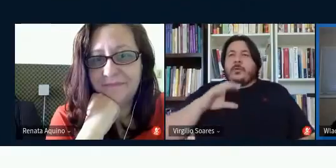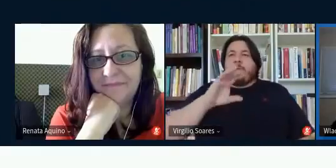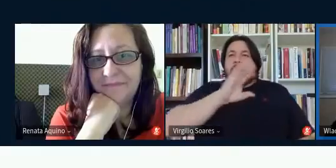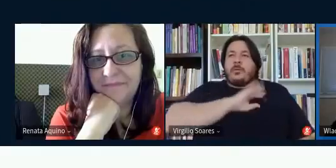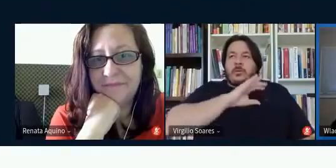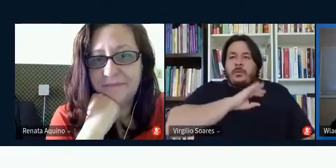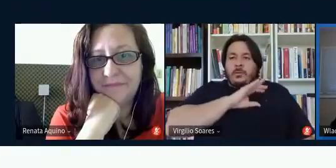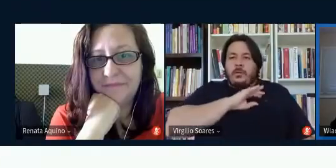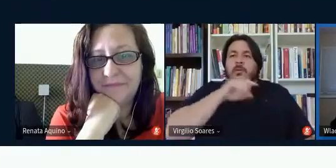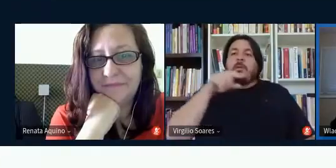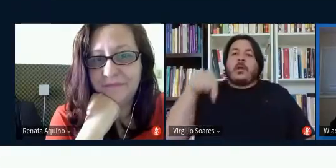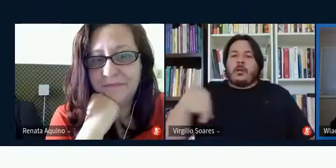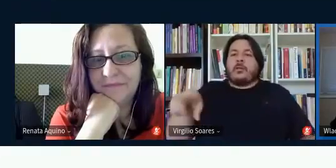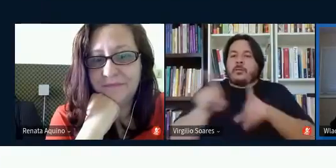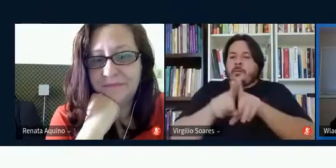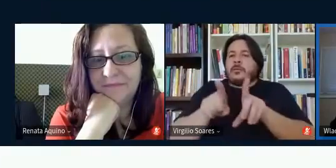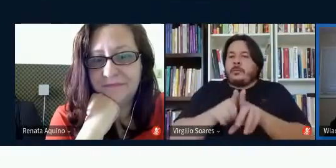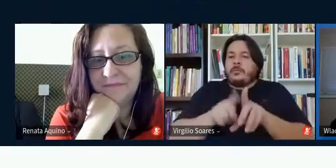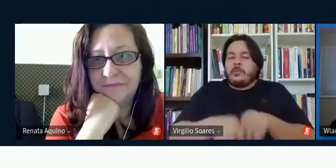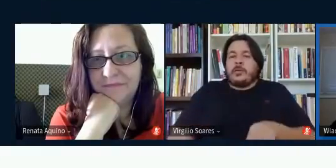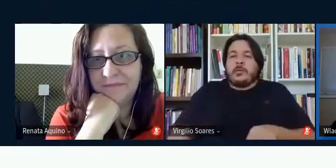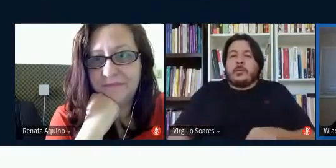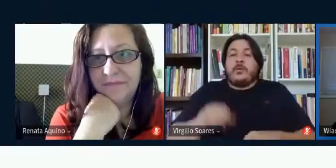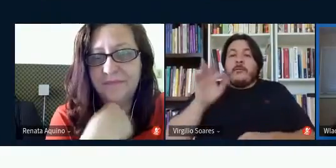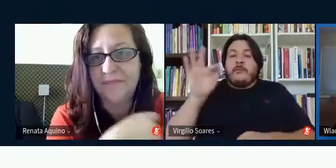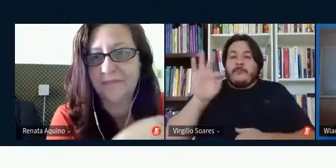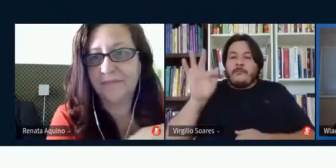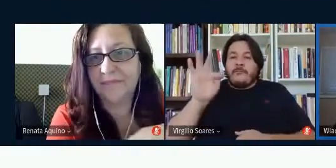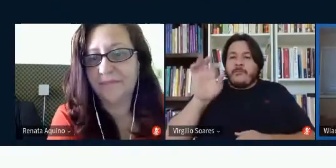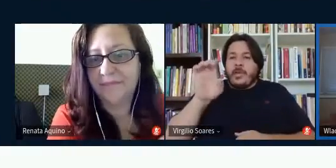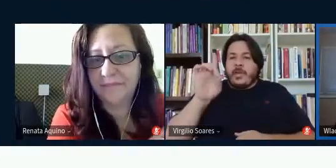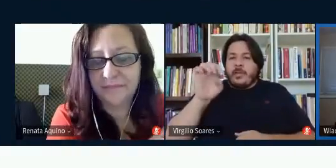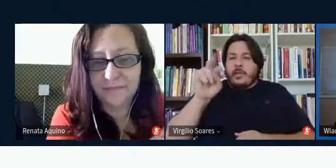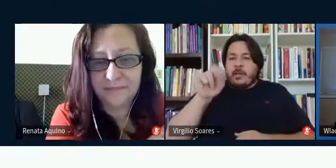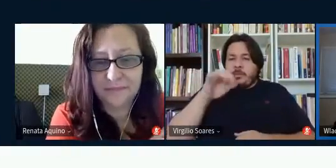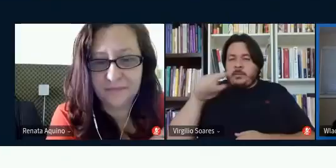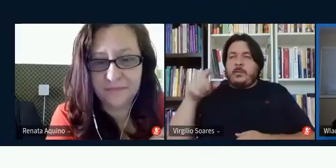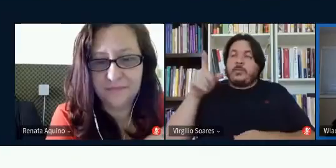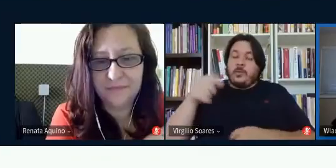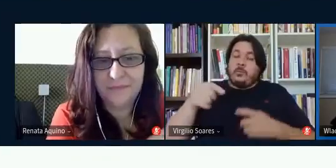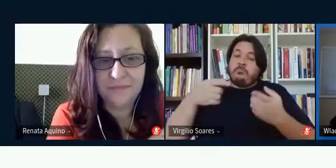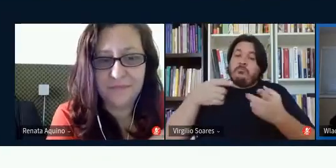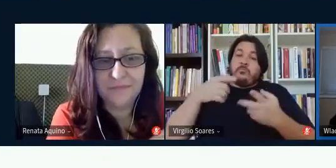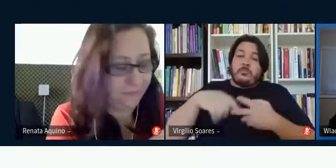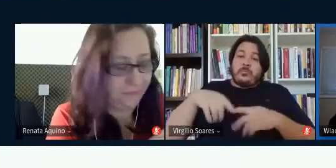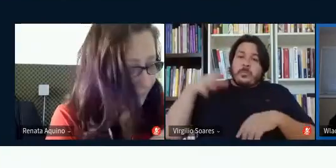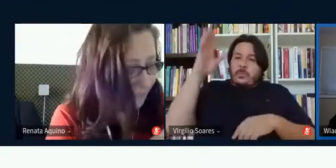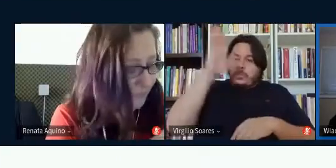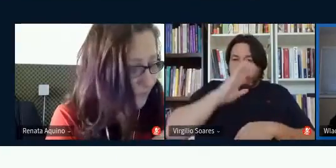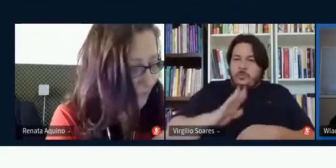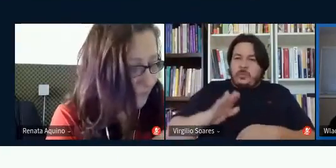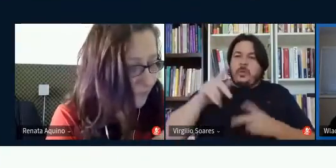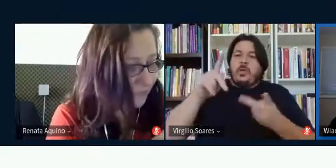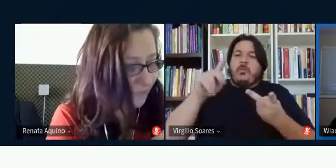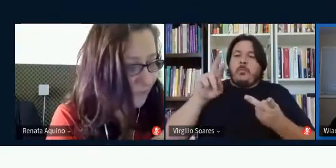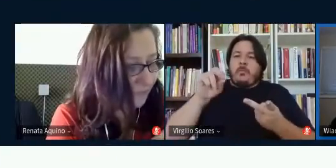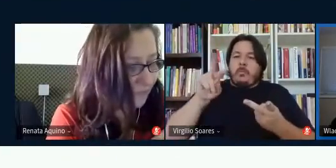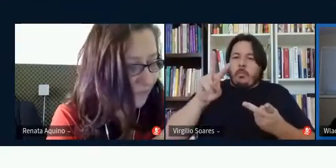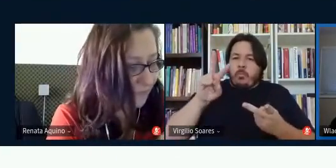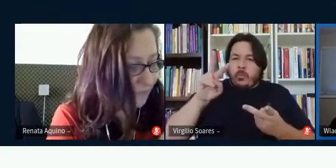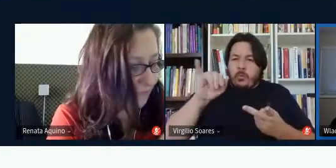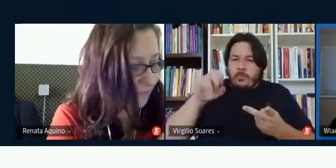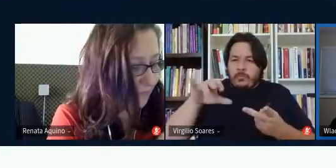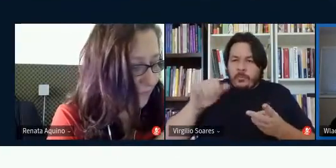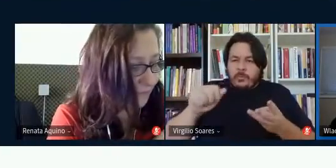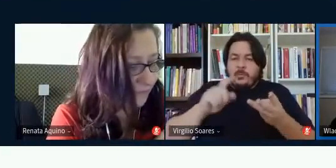caso brasileiro. Então, nos 3 níveis, né, no nível nacional, no nível provincial e no nível municipal, foi muito